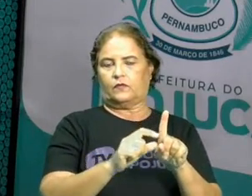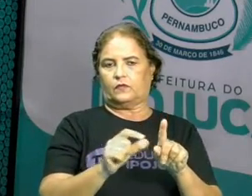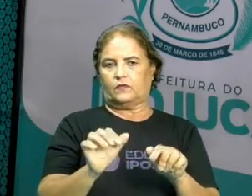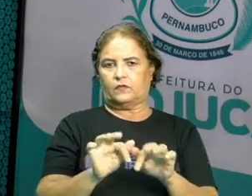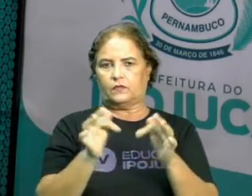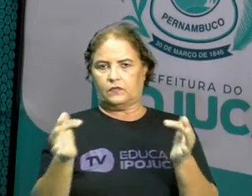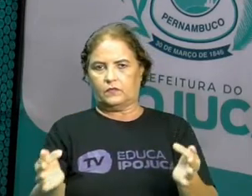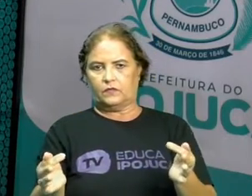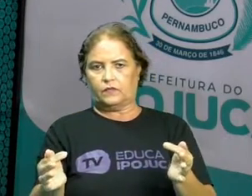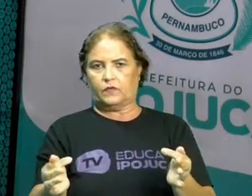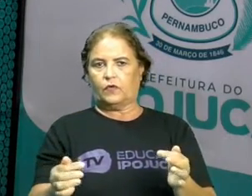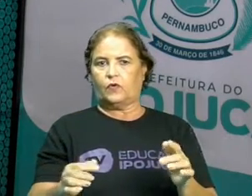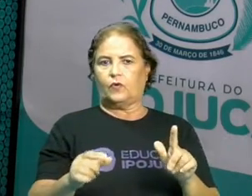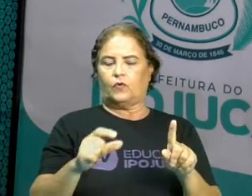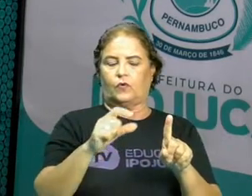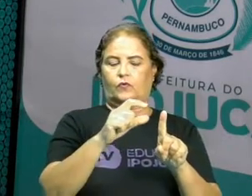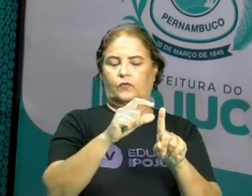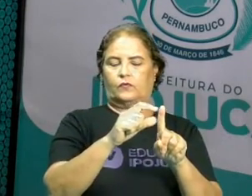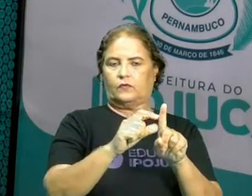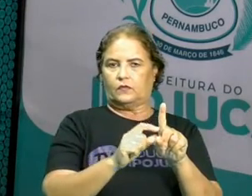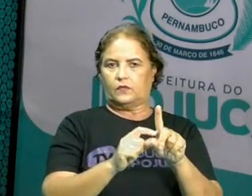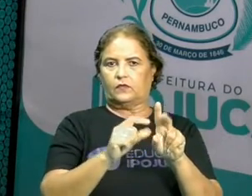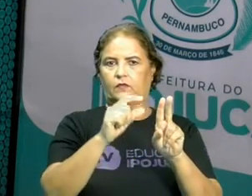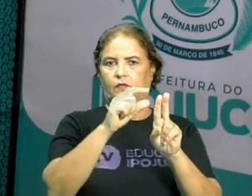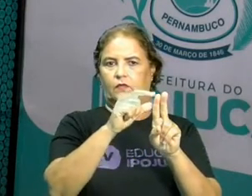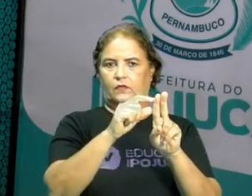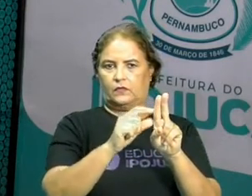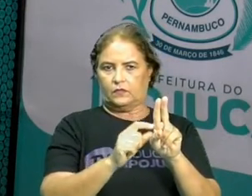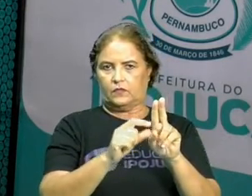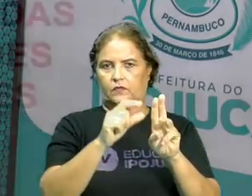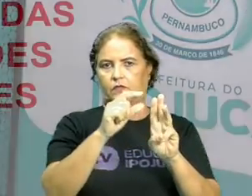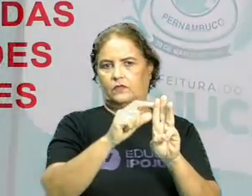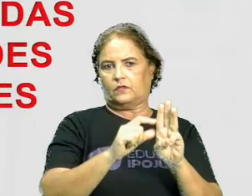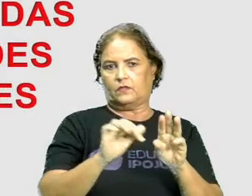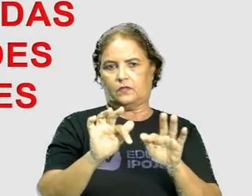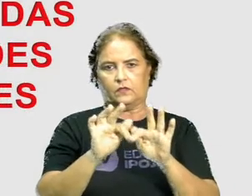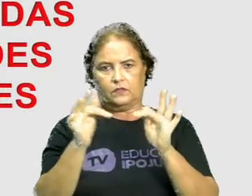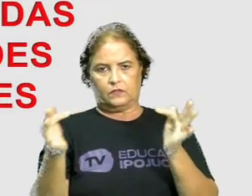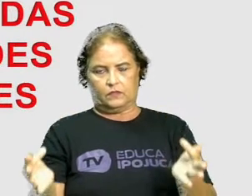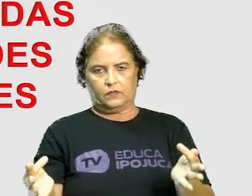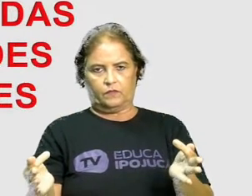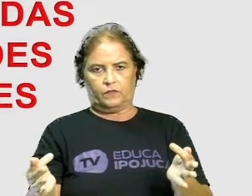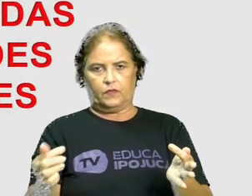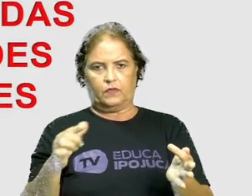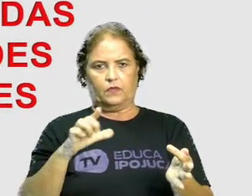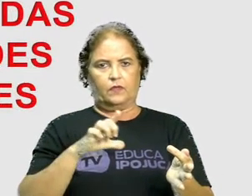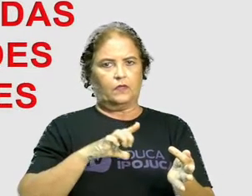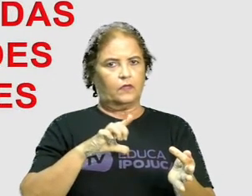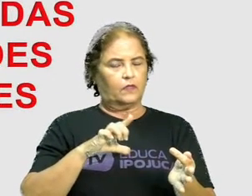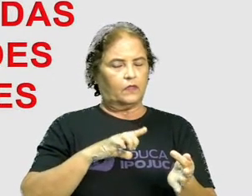por unidade, dezena e centena. Também temos a classe